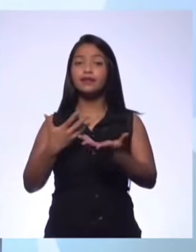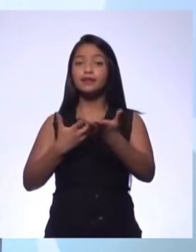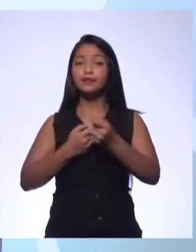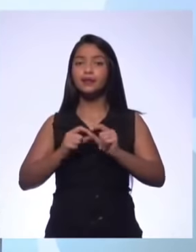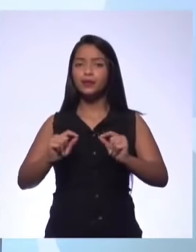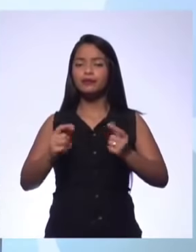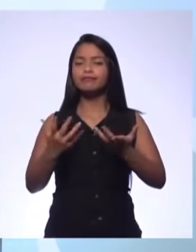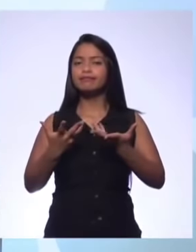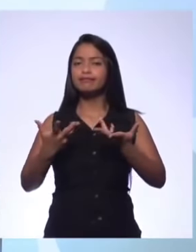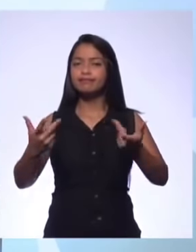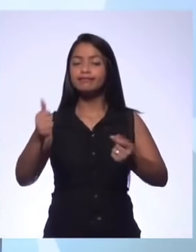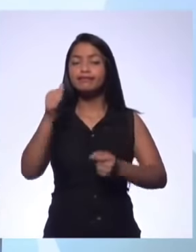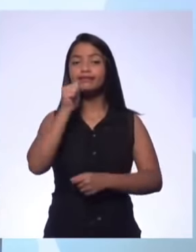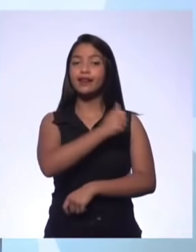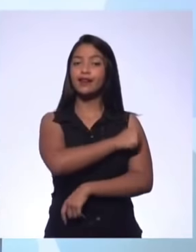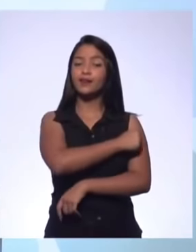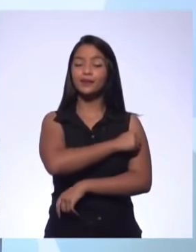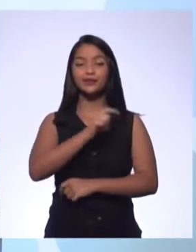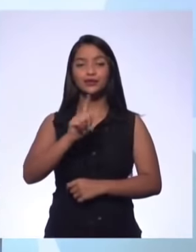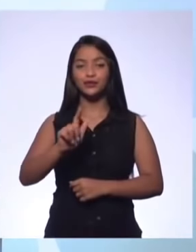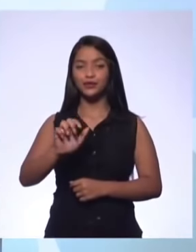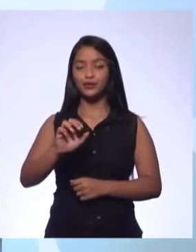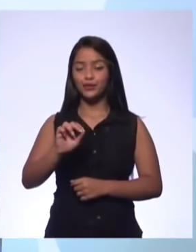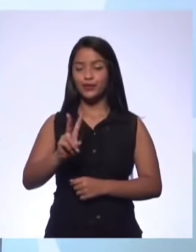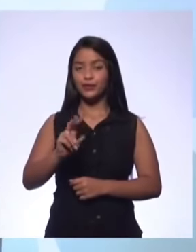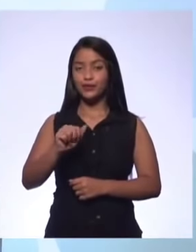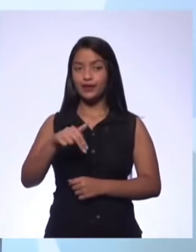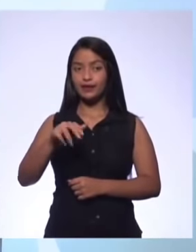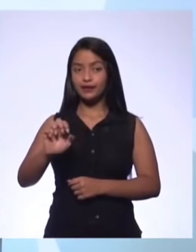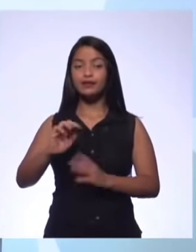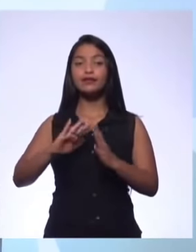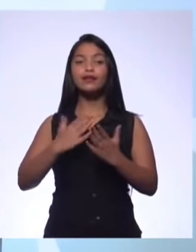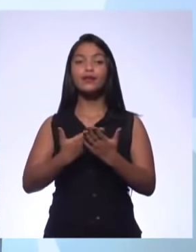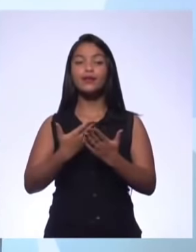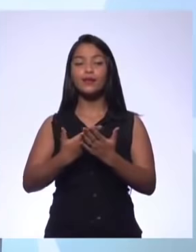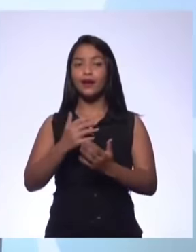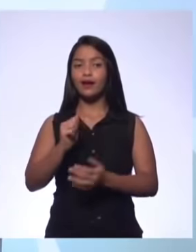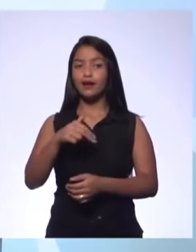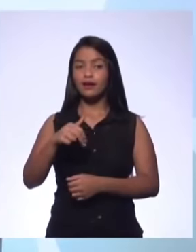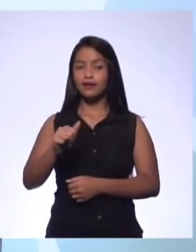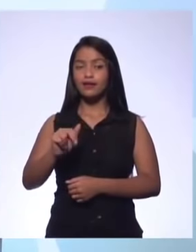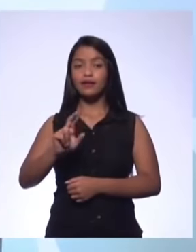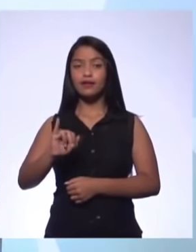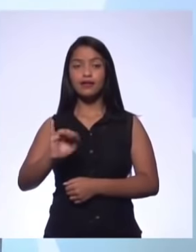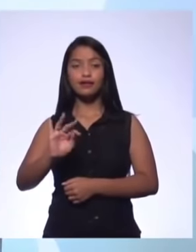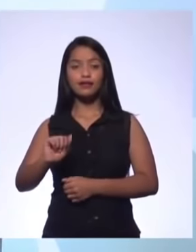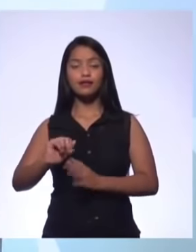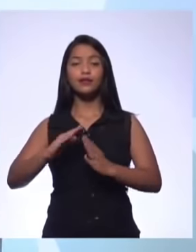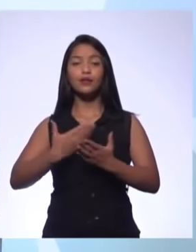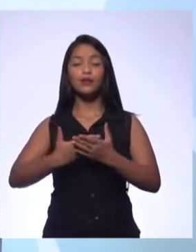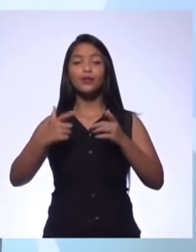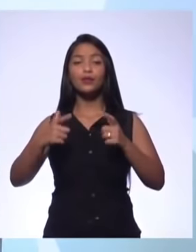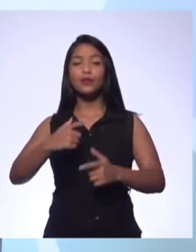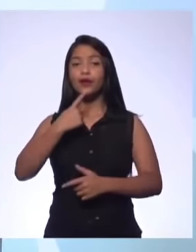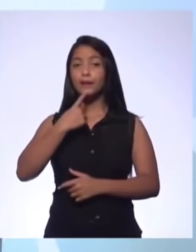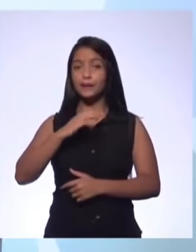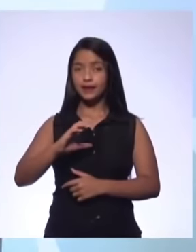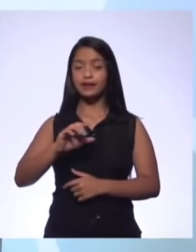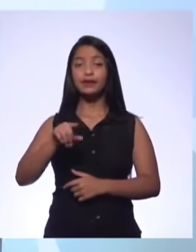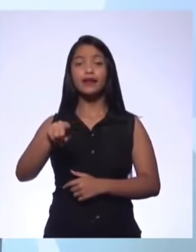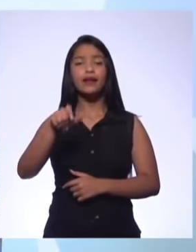maravilhoso da aluna Giovanni Yumi, da Ana Rita Godinho Pousa, de Campinas. Ela fez, você não está